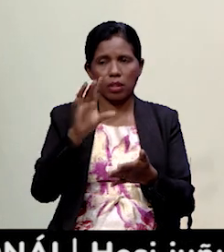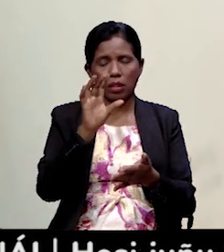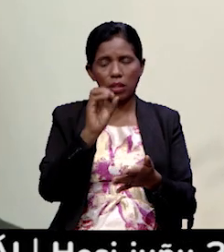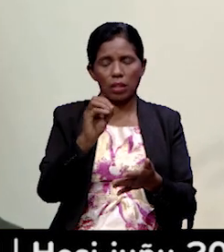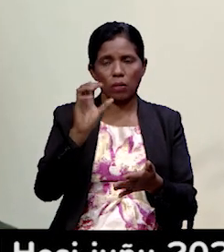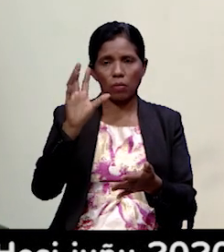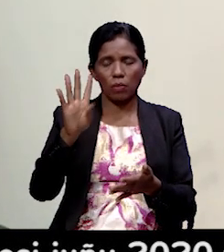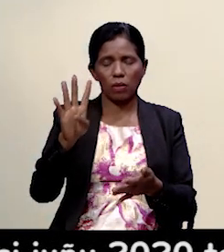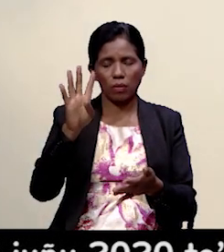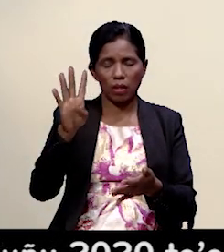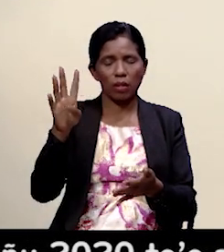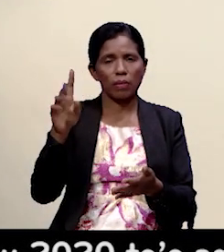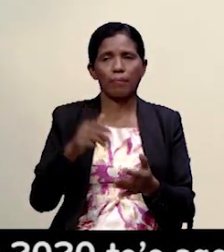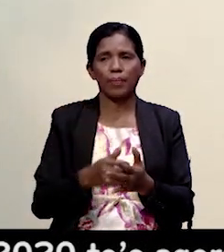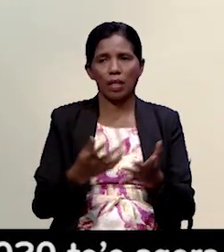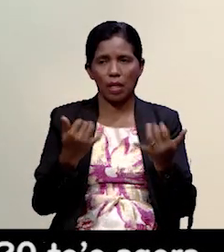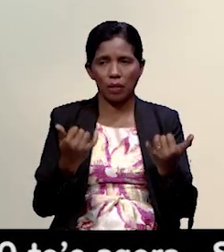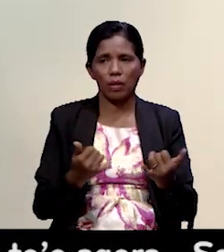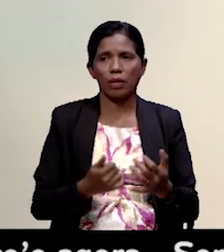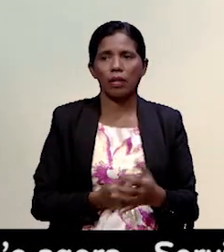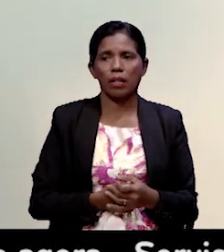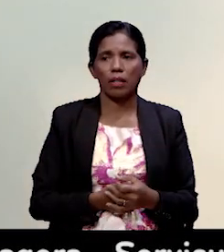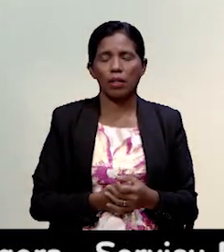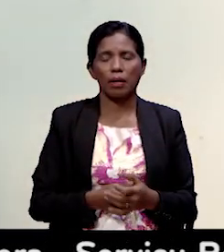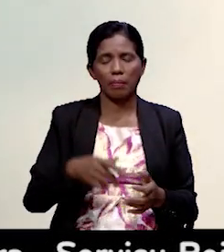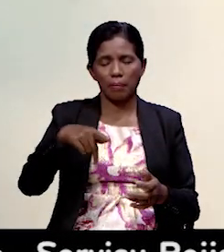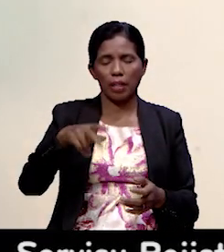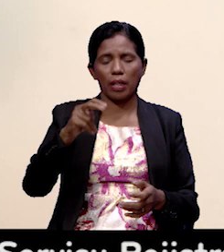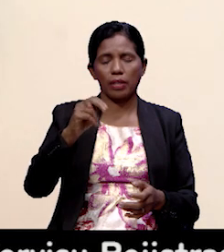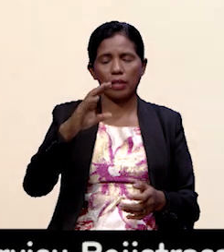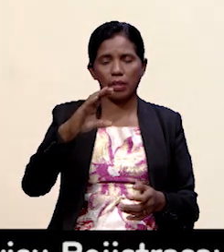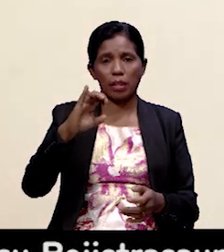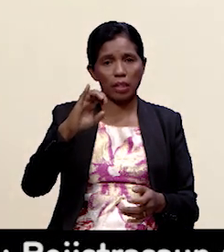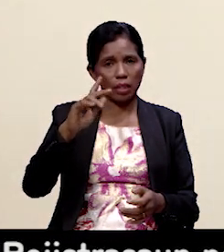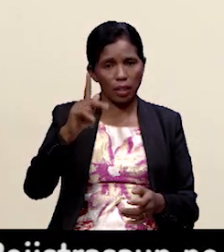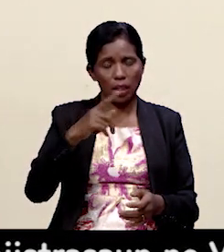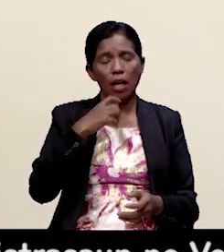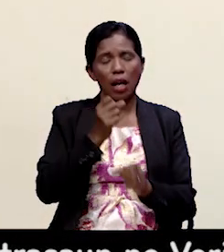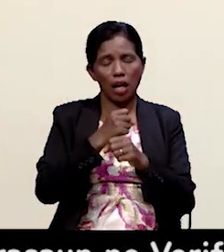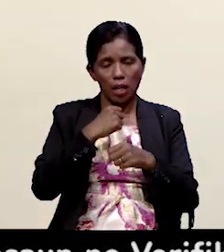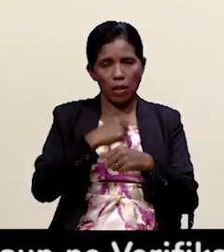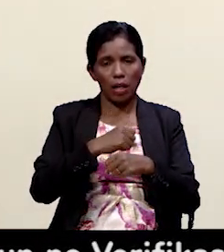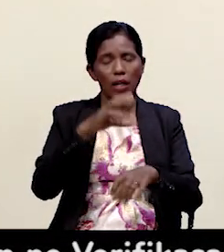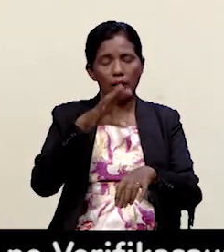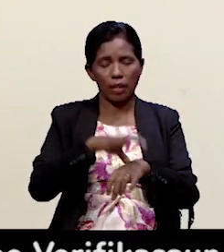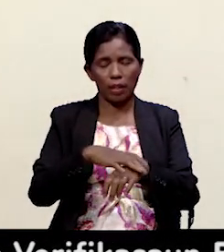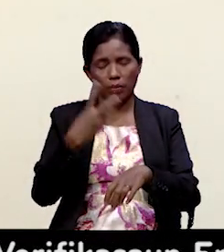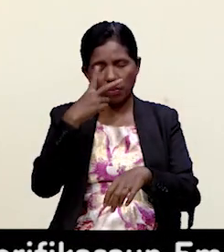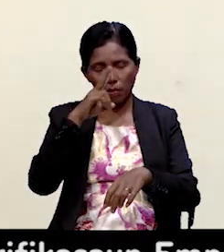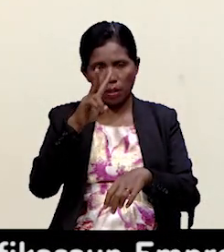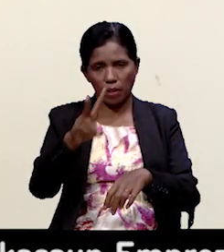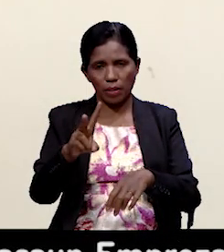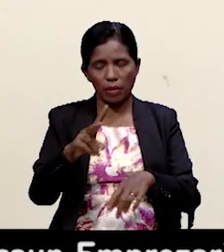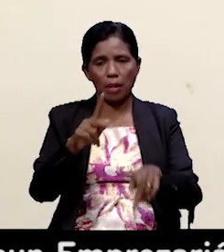0447-18. Agora, Radão, pensei que houve detenção e a flagrante delito do suspeito na